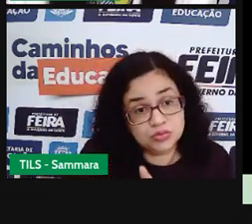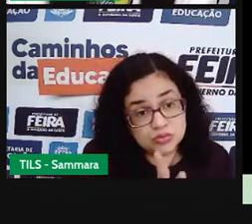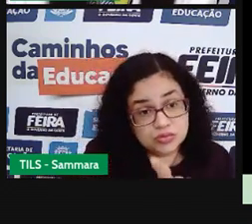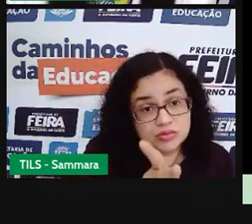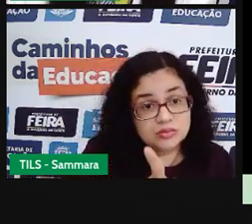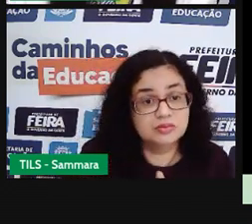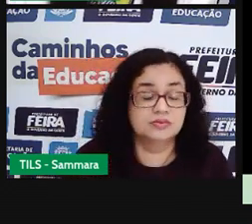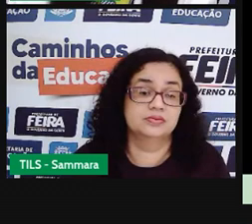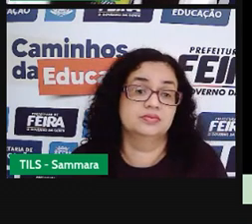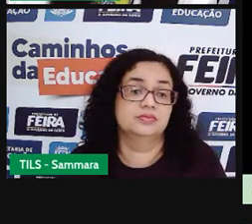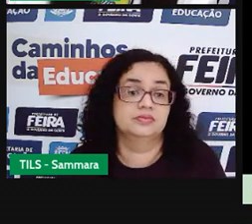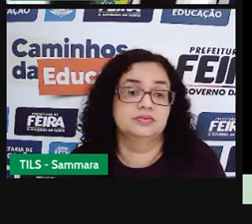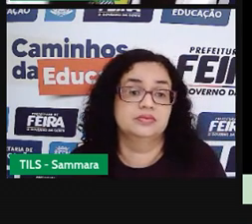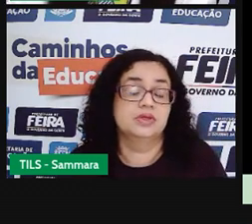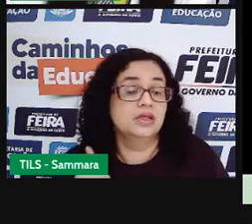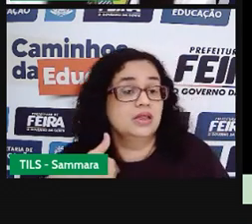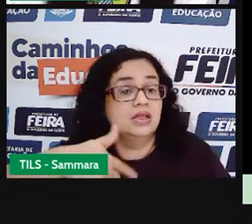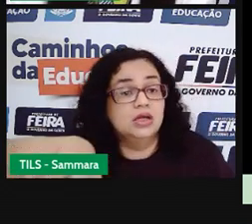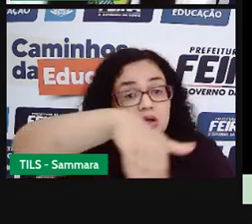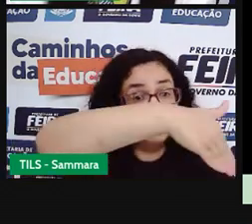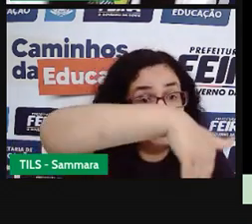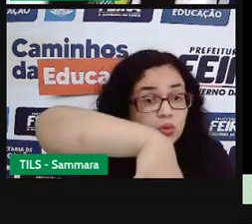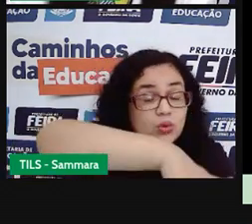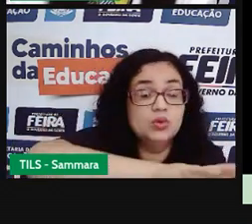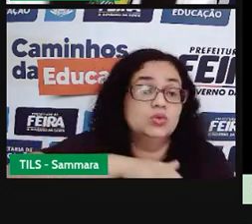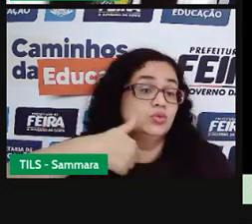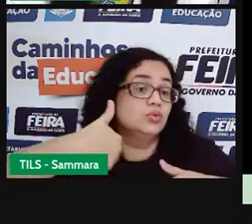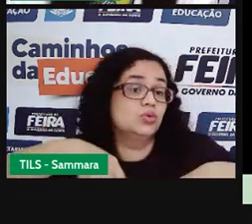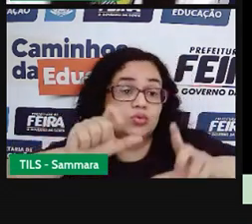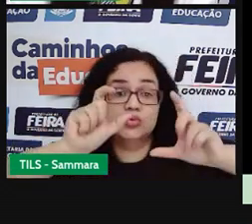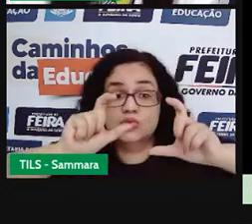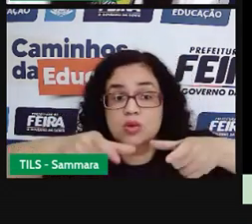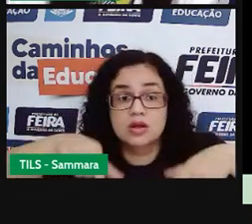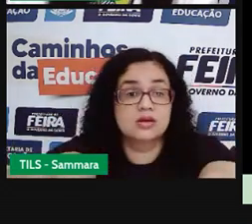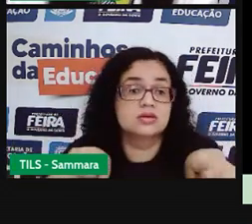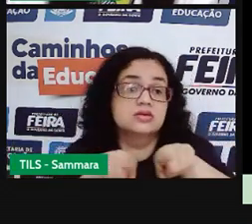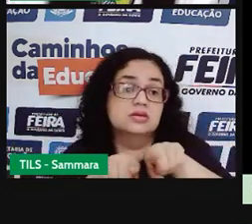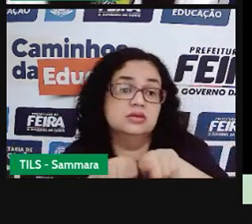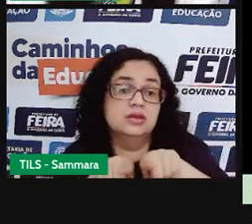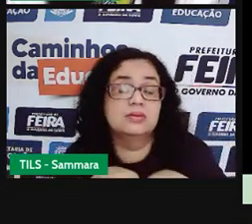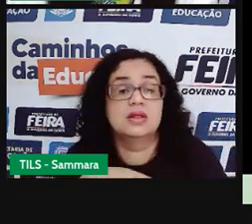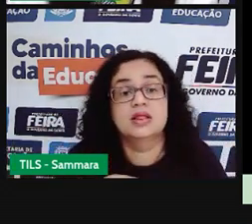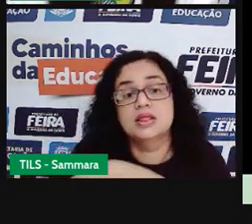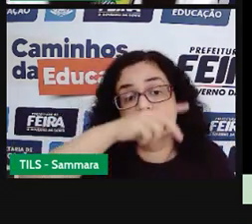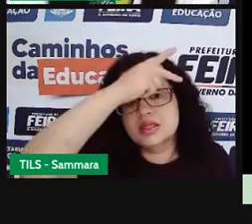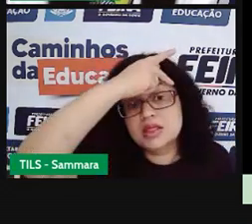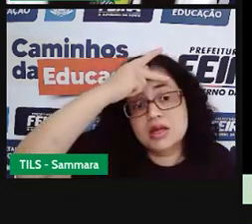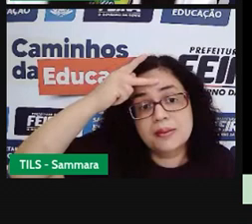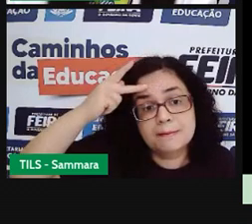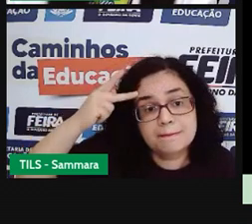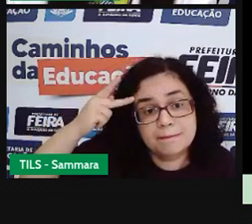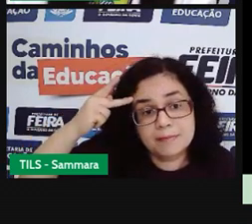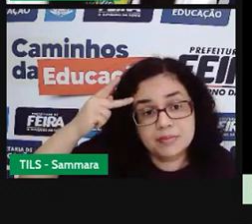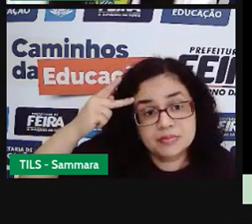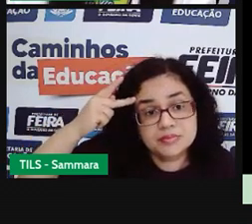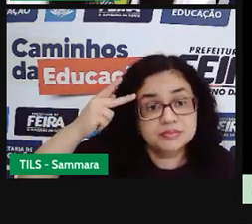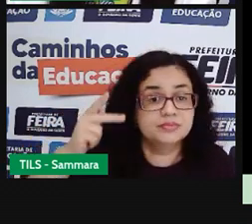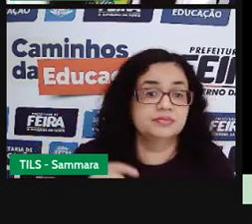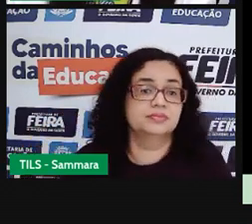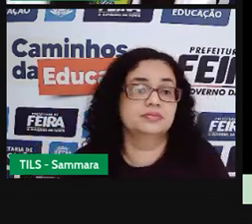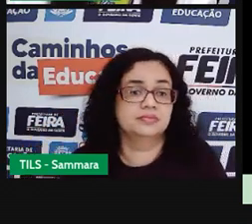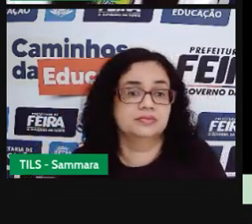diante não só no trabalho mas também na rua e nos outros ambientes e as pessoas frequentam normalmente